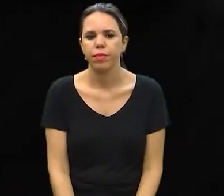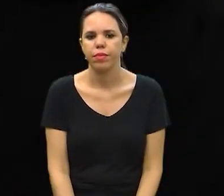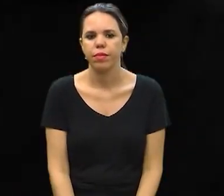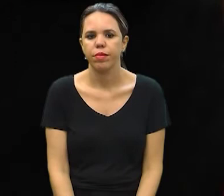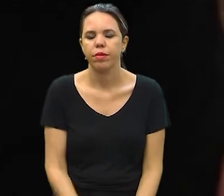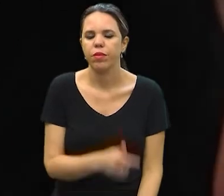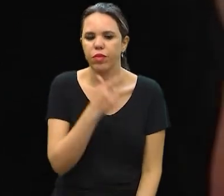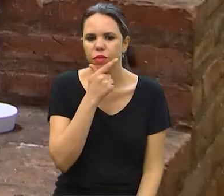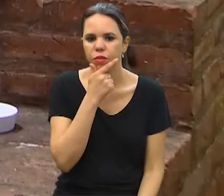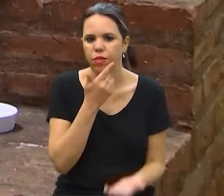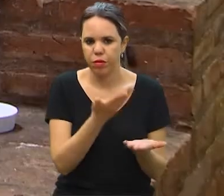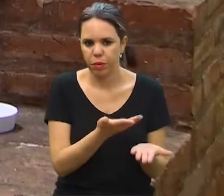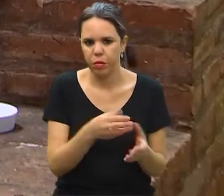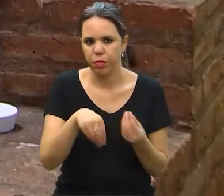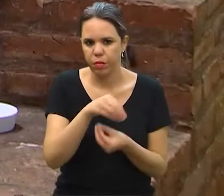o requeijão,